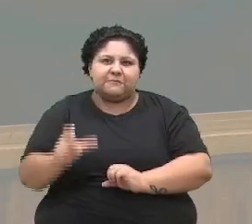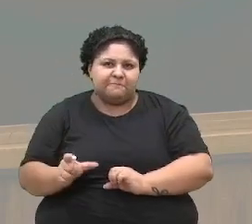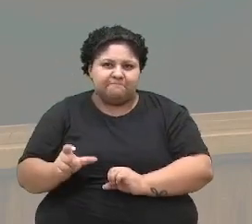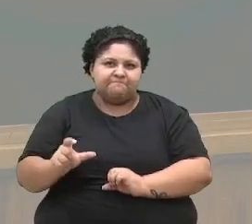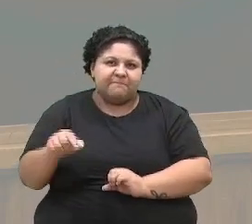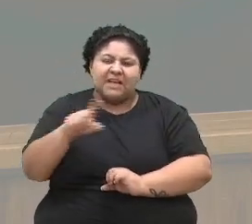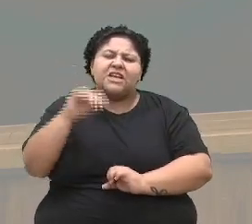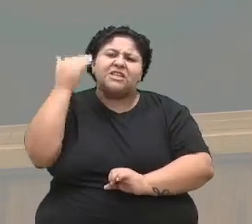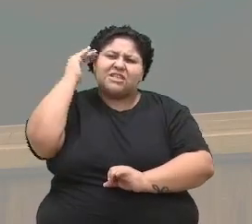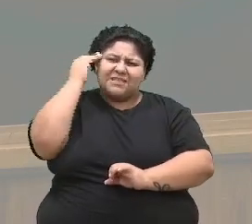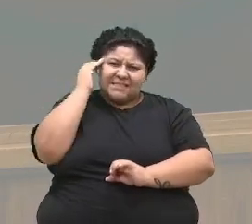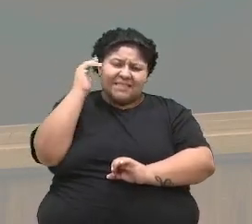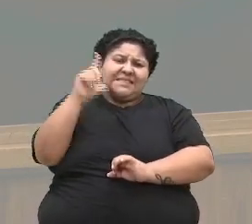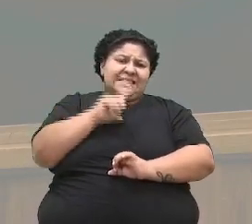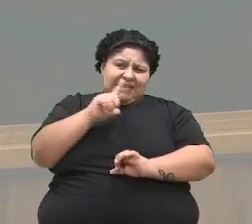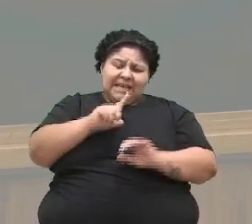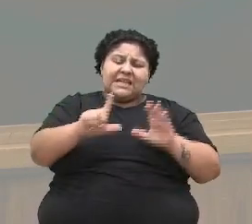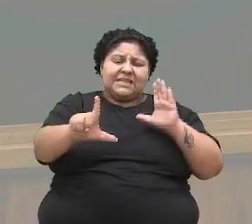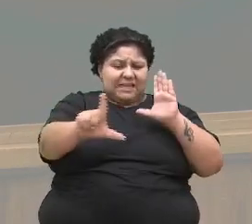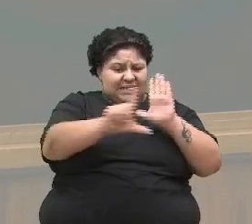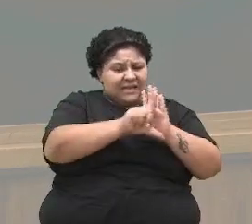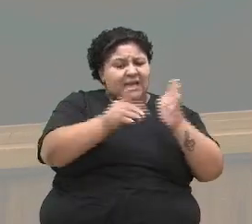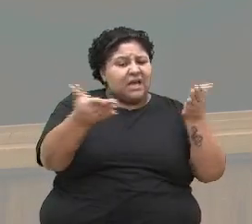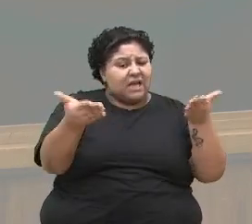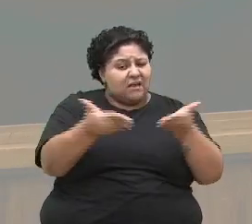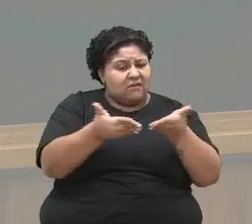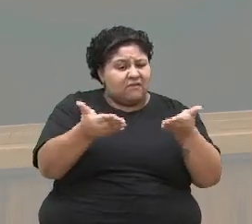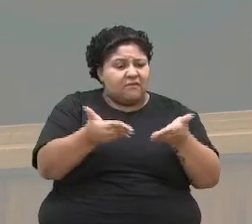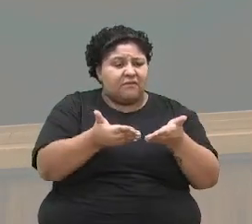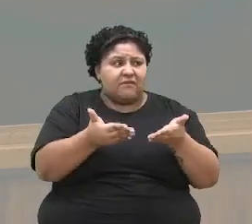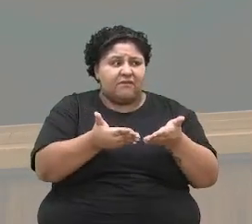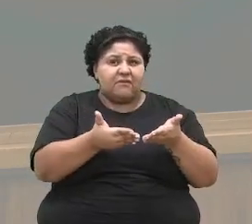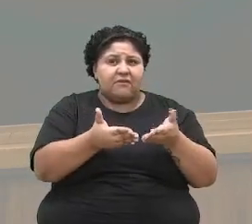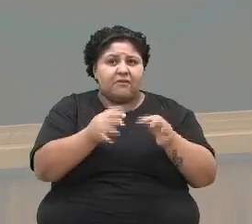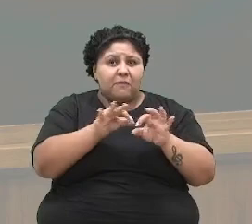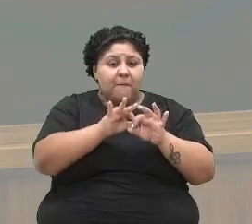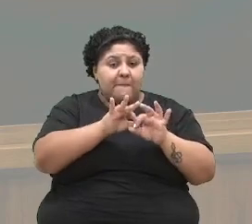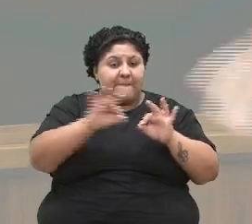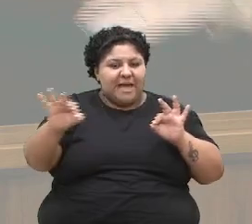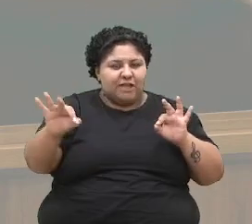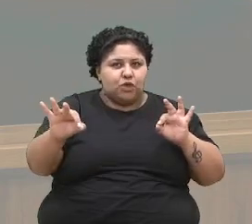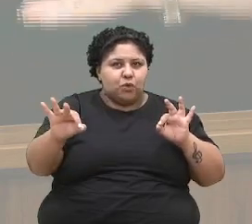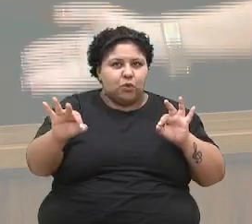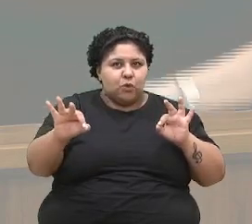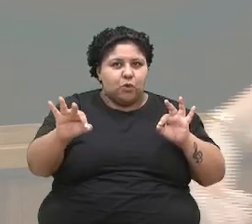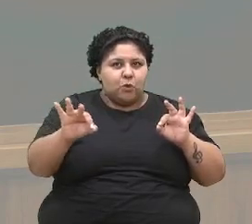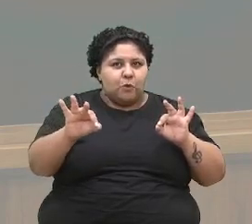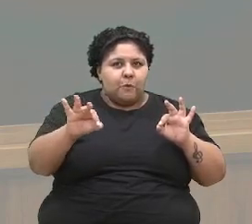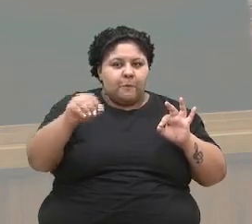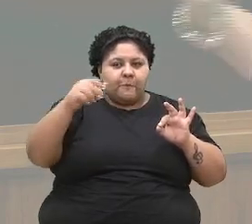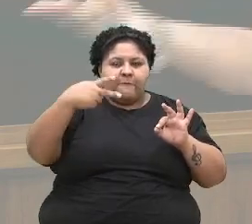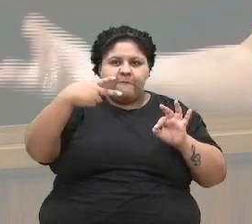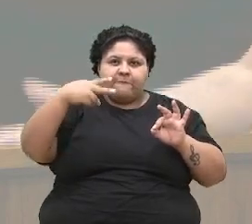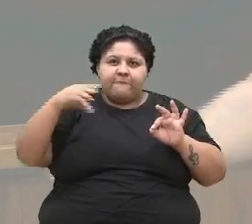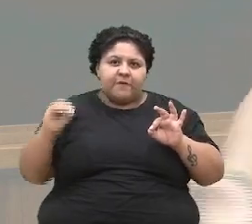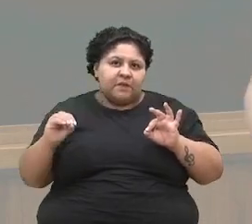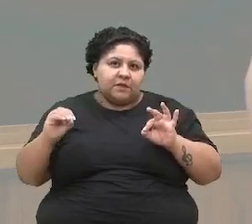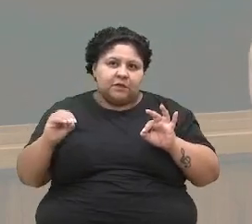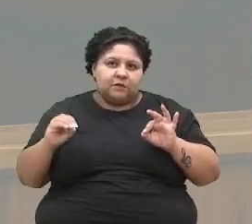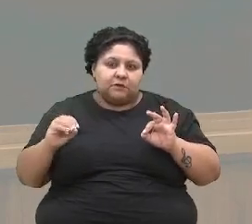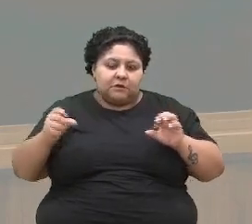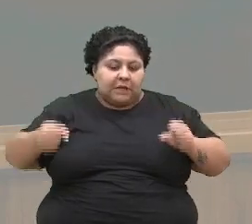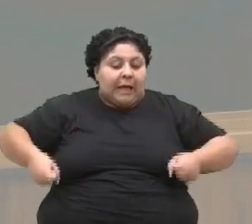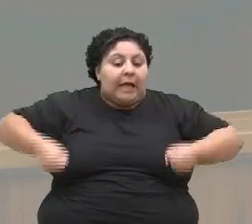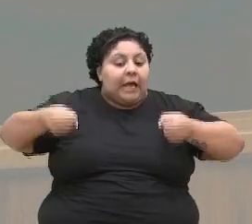sabido, existia na lei atual a questão de 1,20 m para circulação, própria questão de